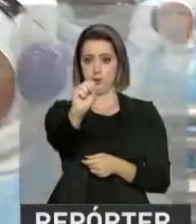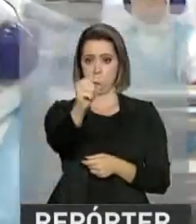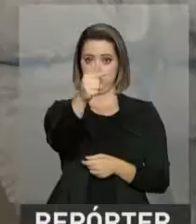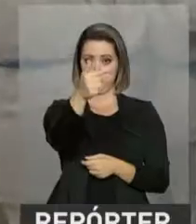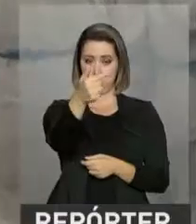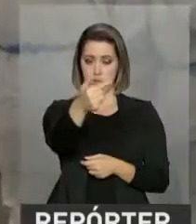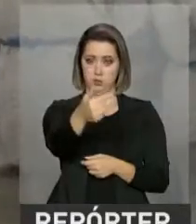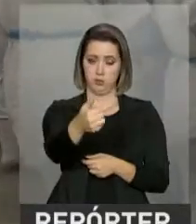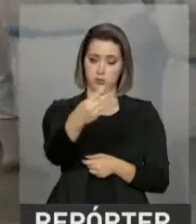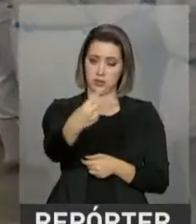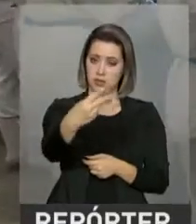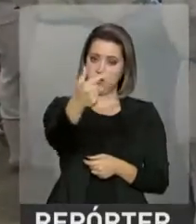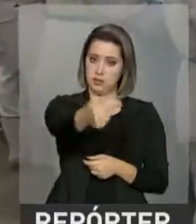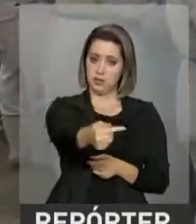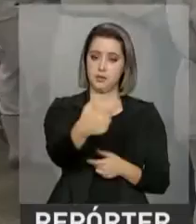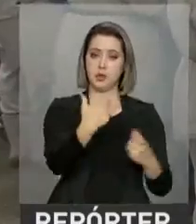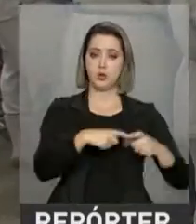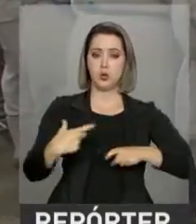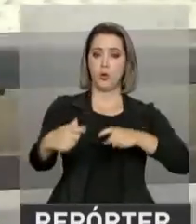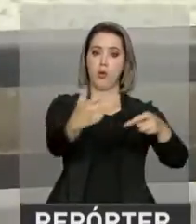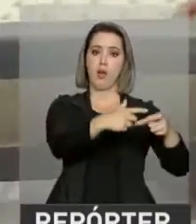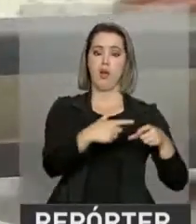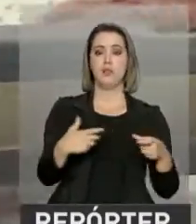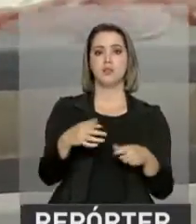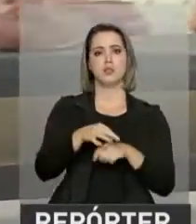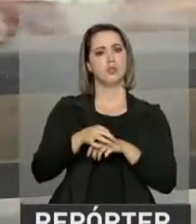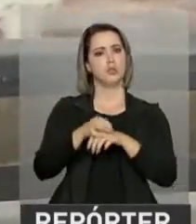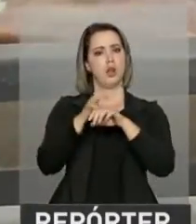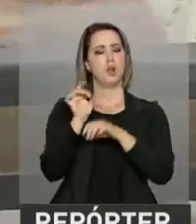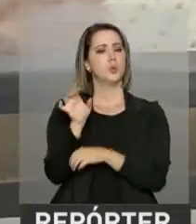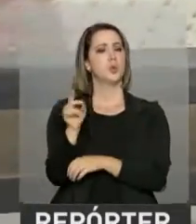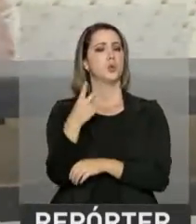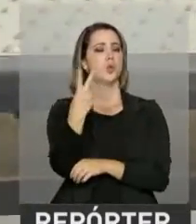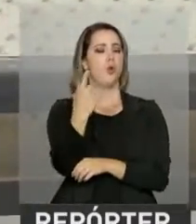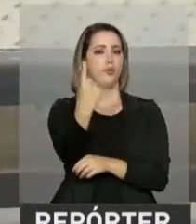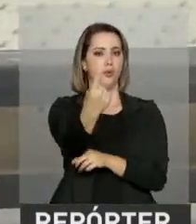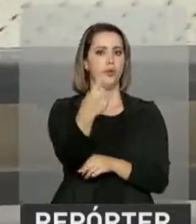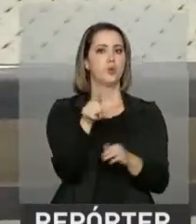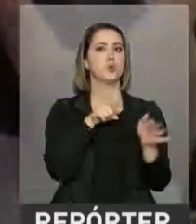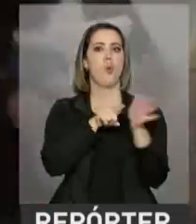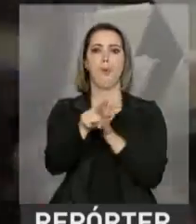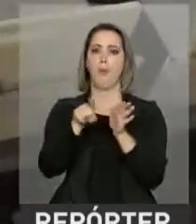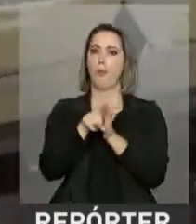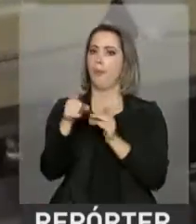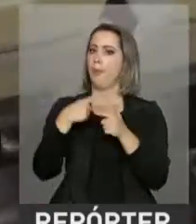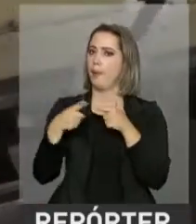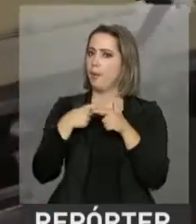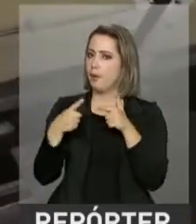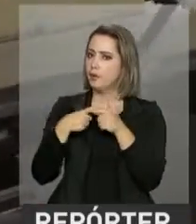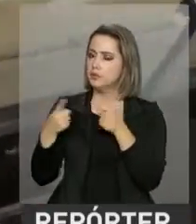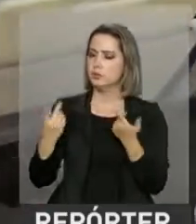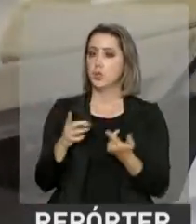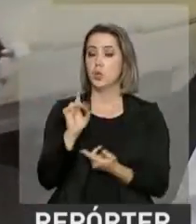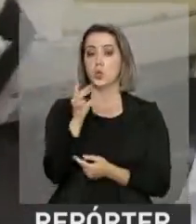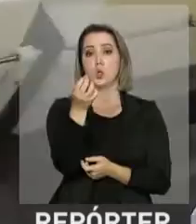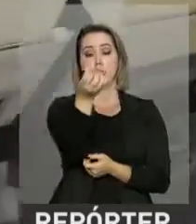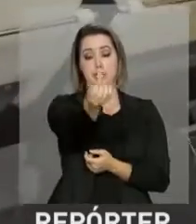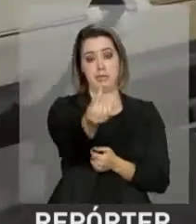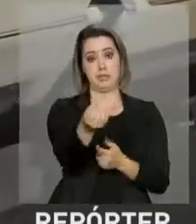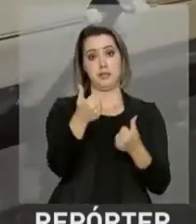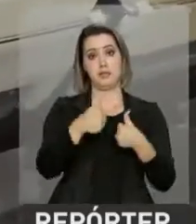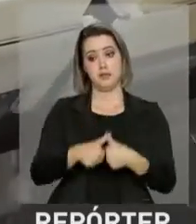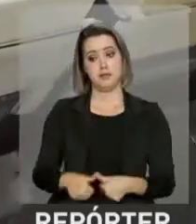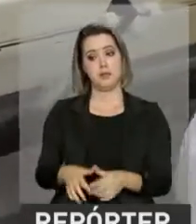4.837 plantas frigoríficas. Destas, apenas 21 estão sob suspeita e somente 6 delas